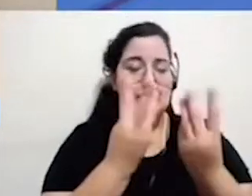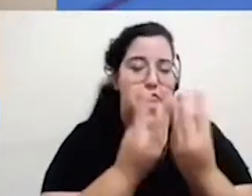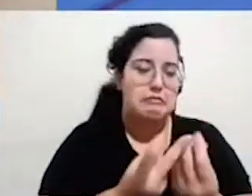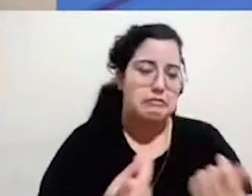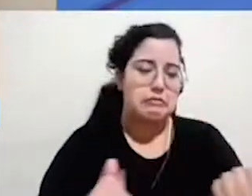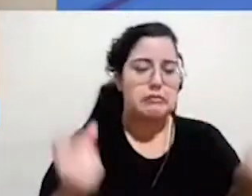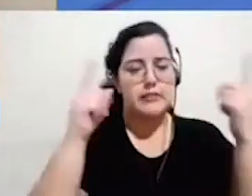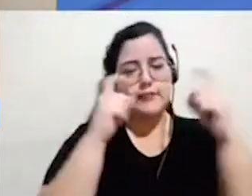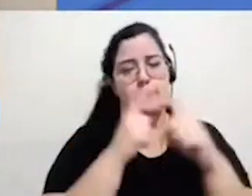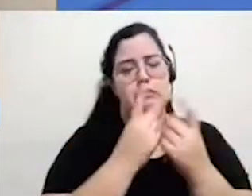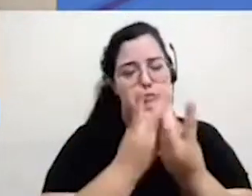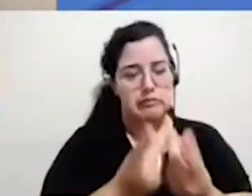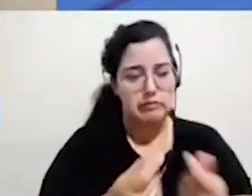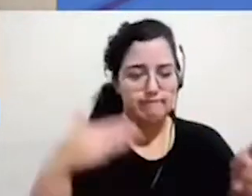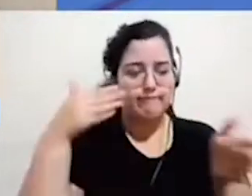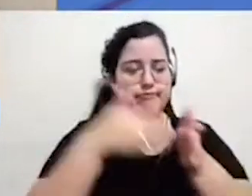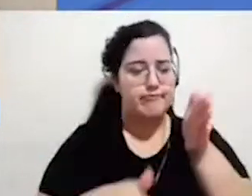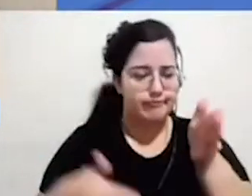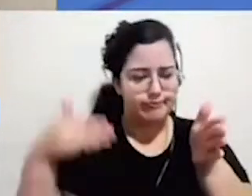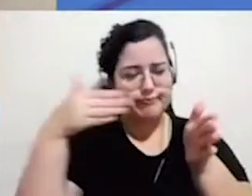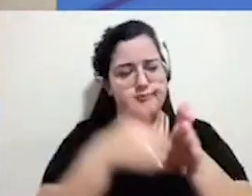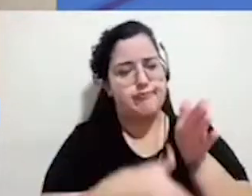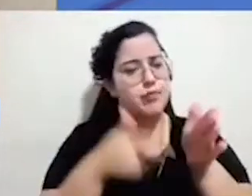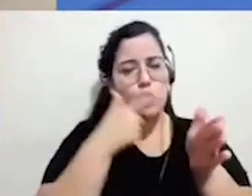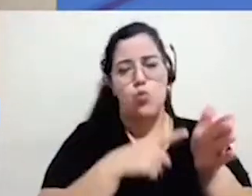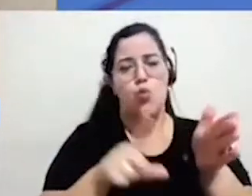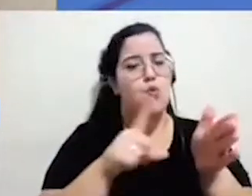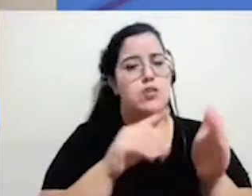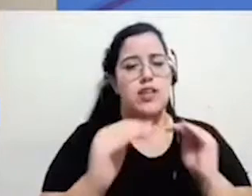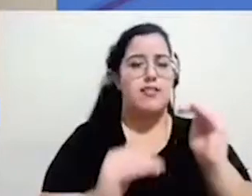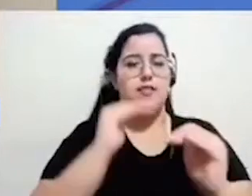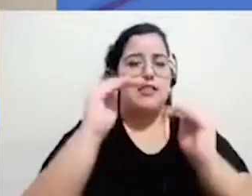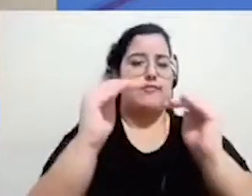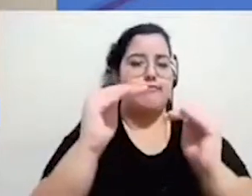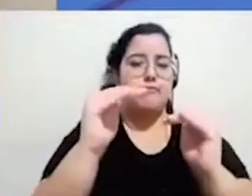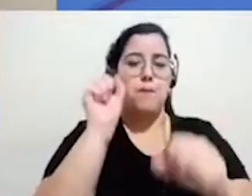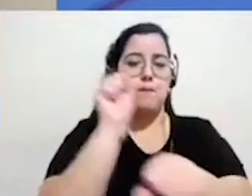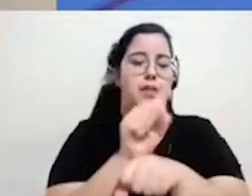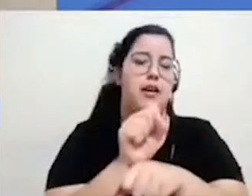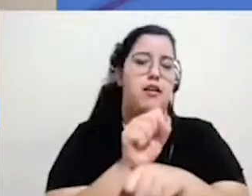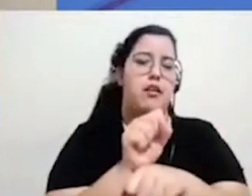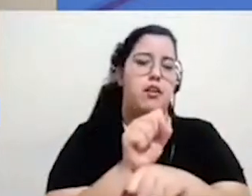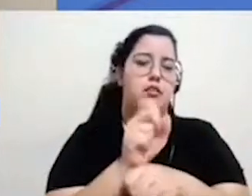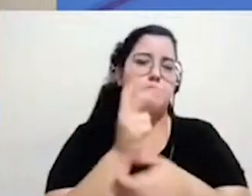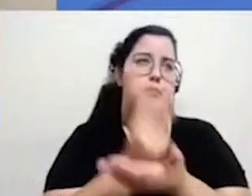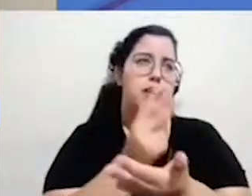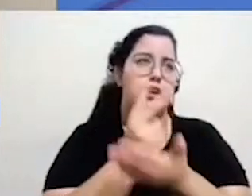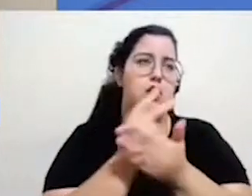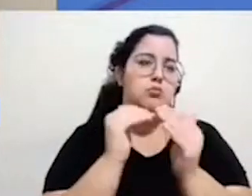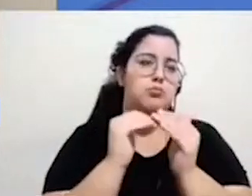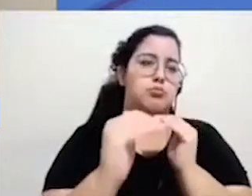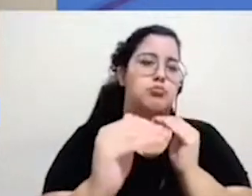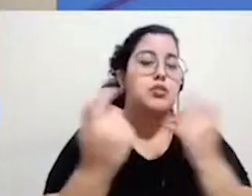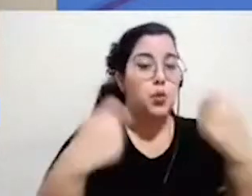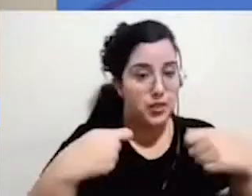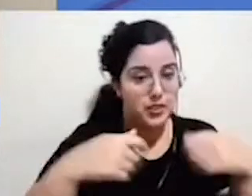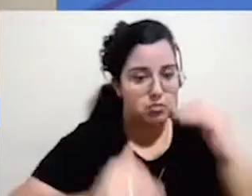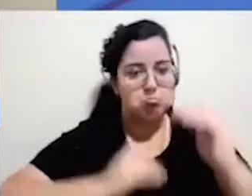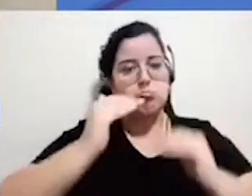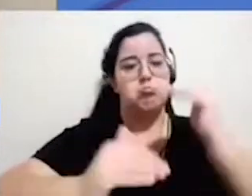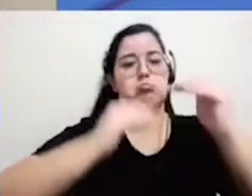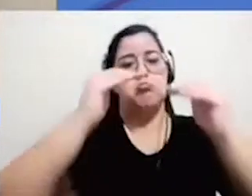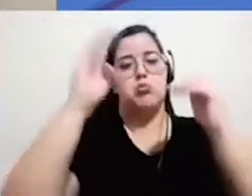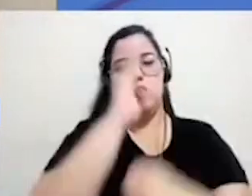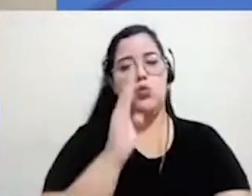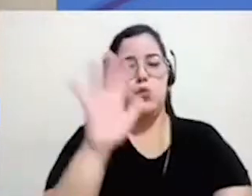criando, campos que impedem a gente de avançar e que a gente atola naquele lugar, né? Então, quando você pensa